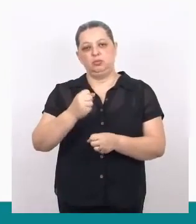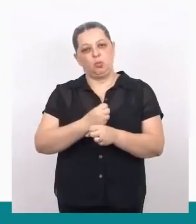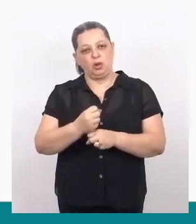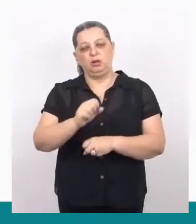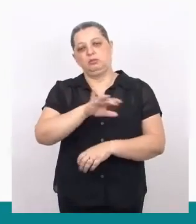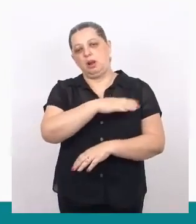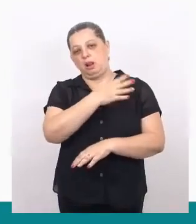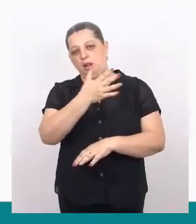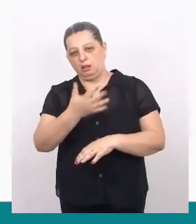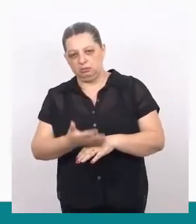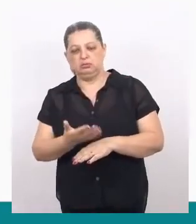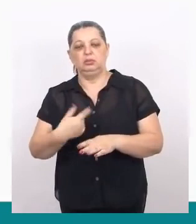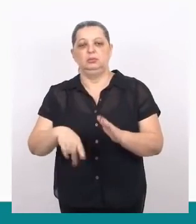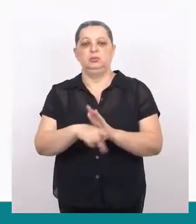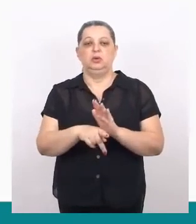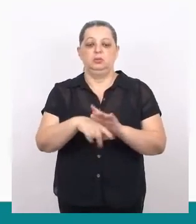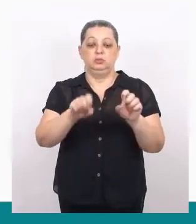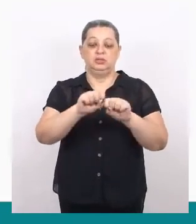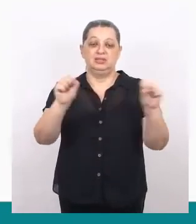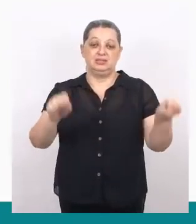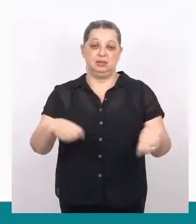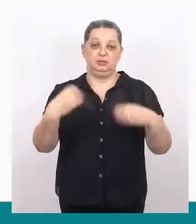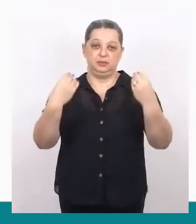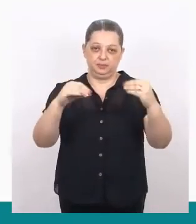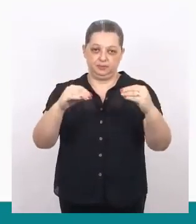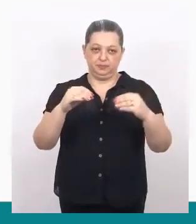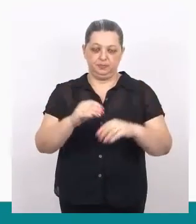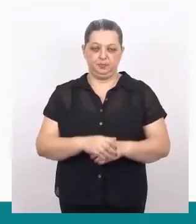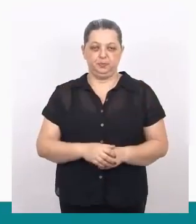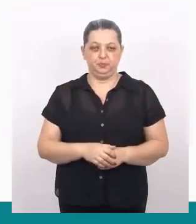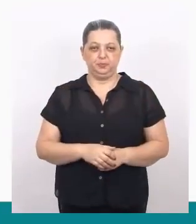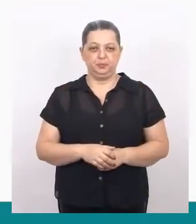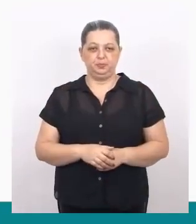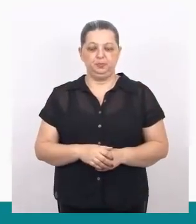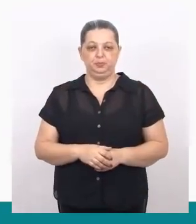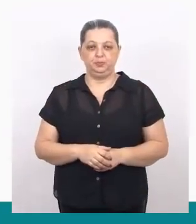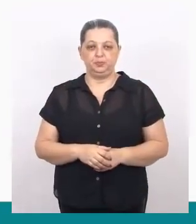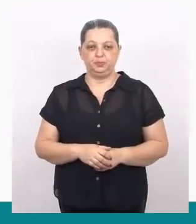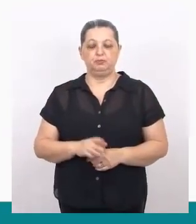associação em sistema. É importante que para